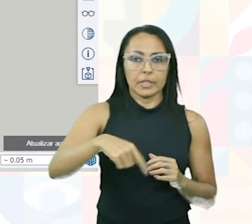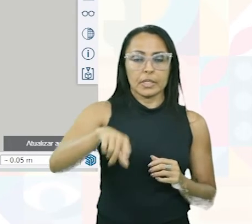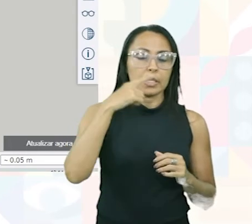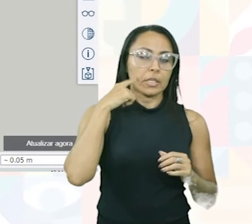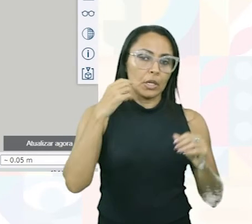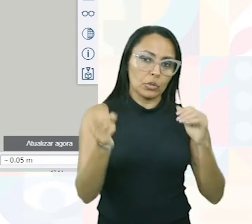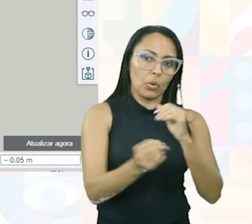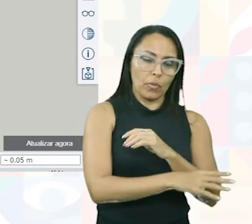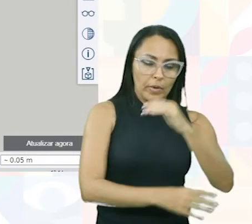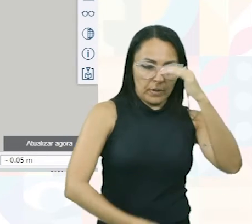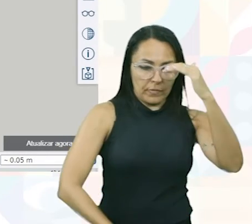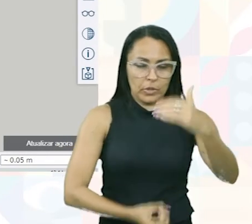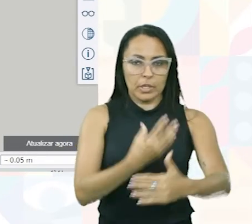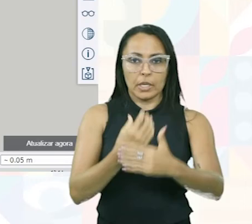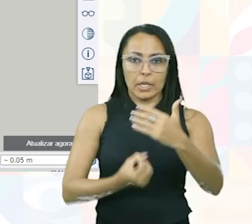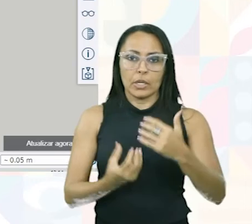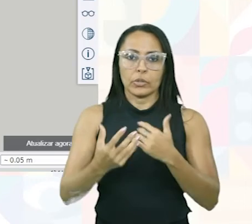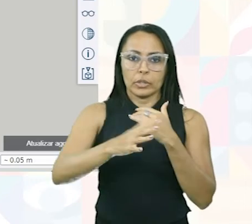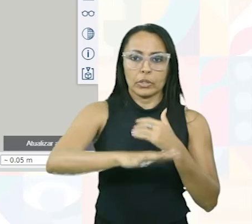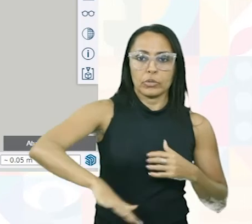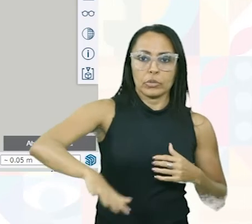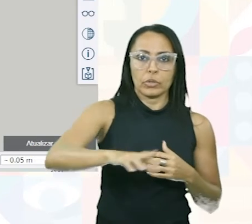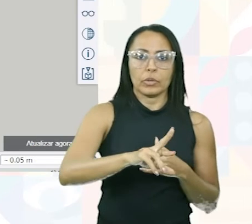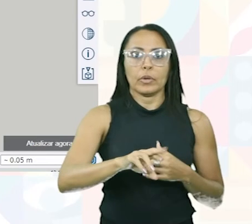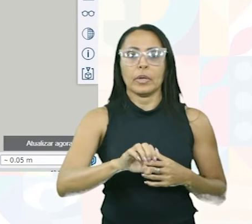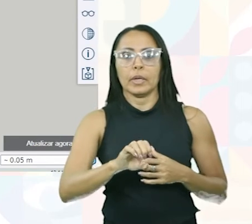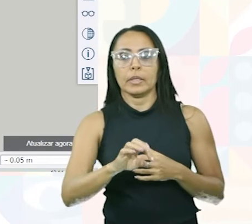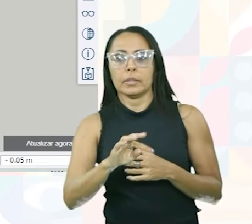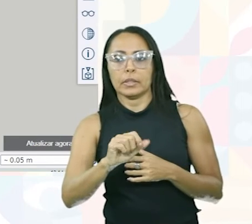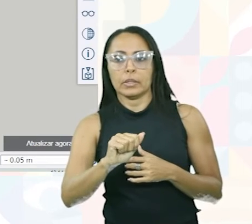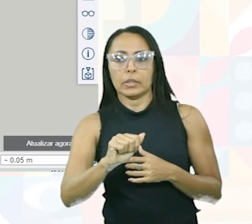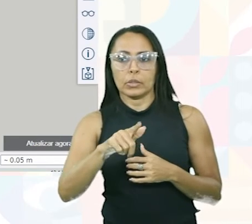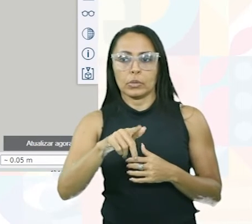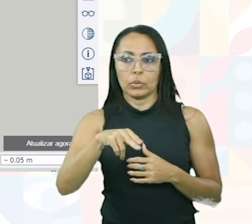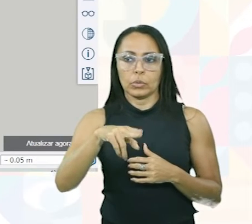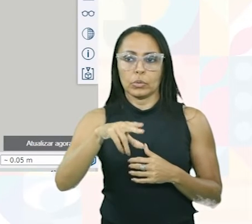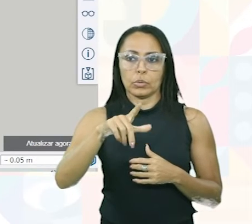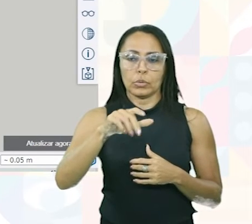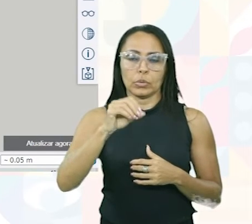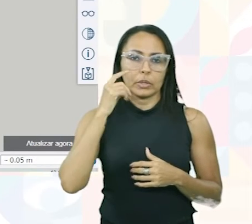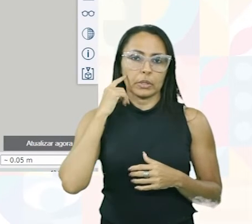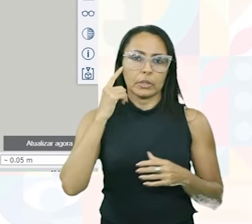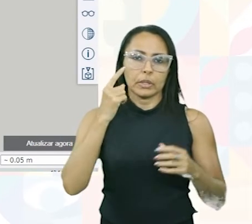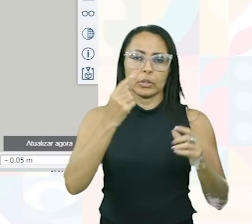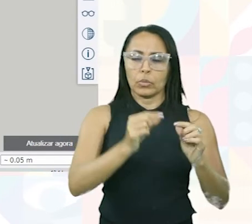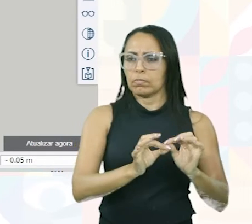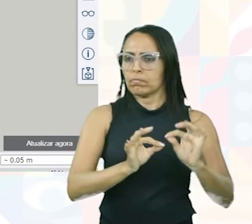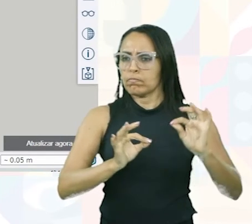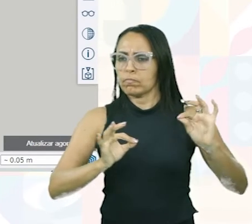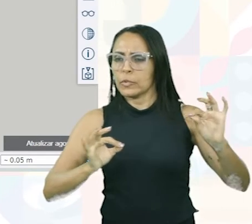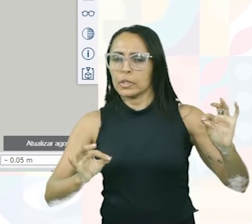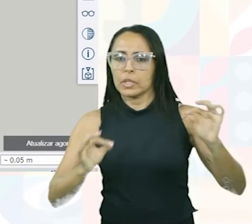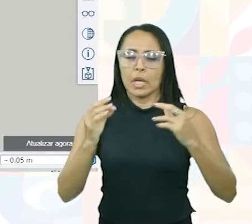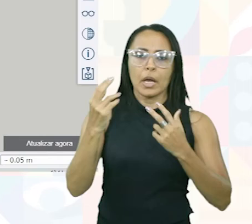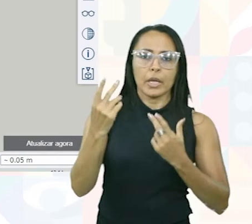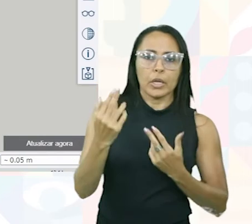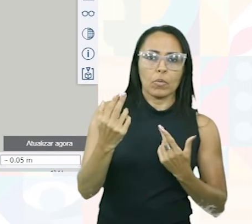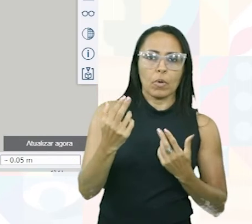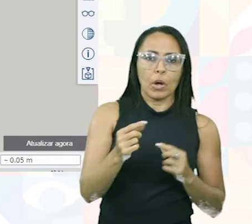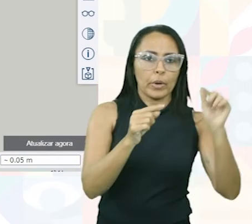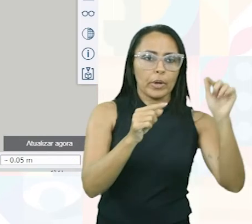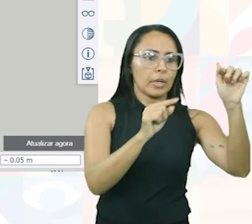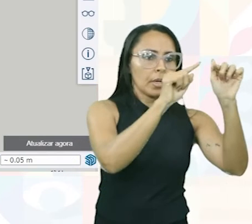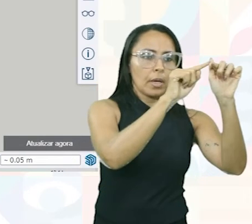arestas que foram criadas dentro do nosso retângulo, elas vão ter uma distância igual em cada ponto